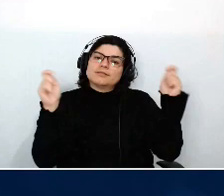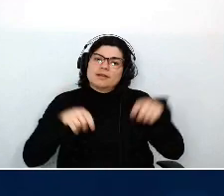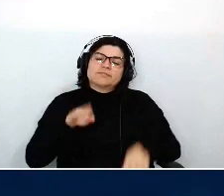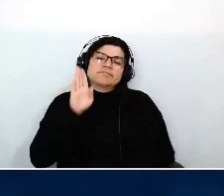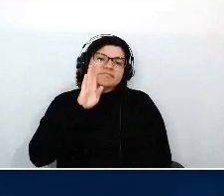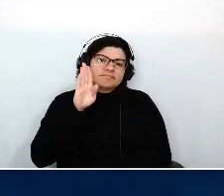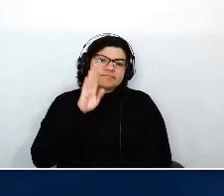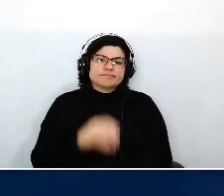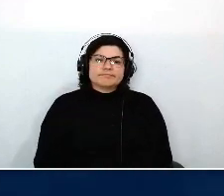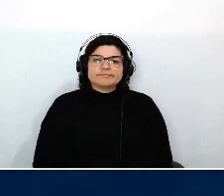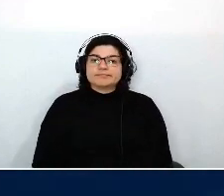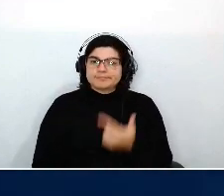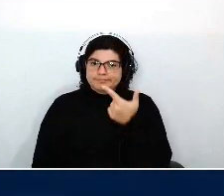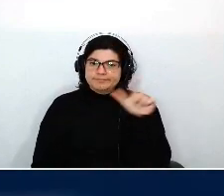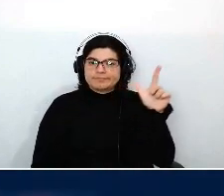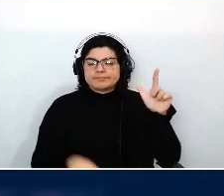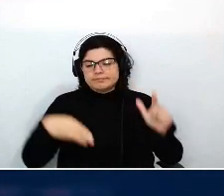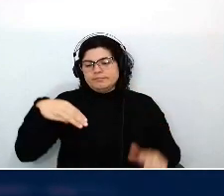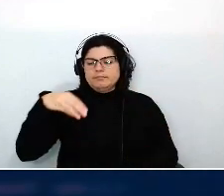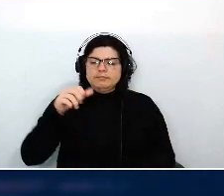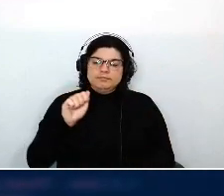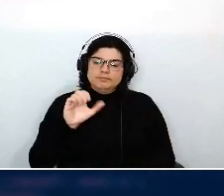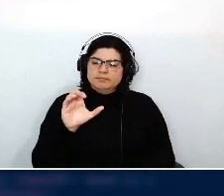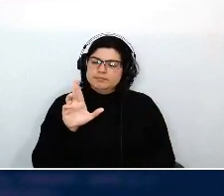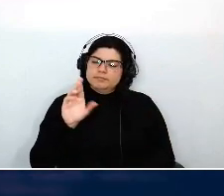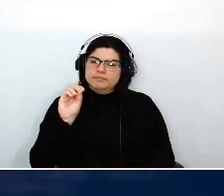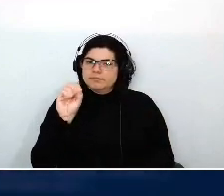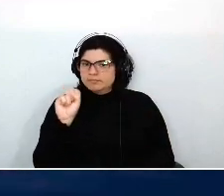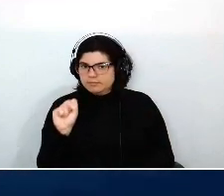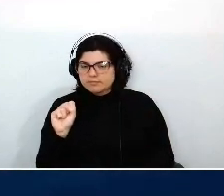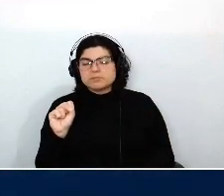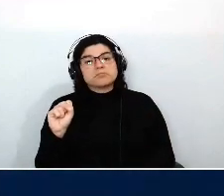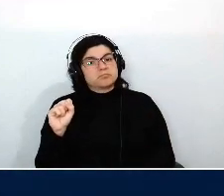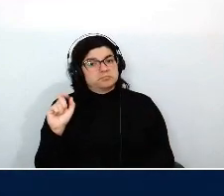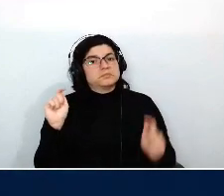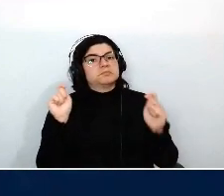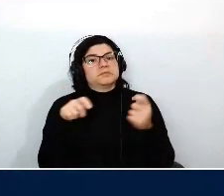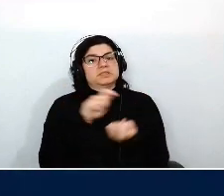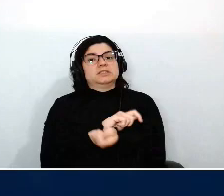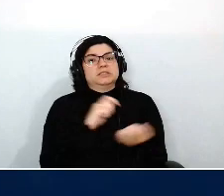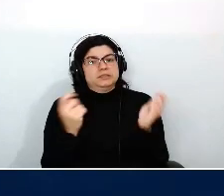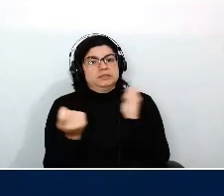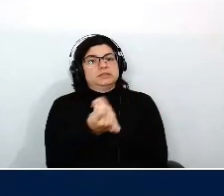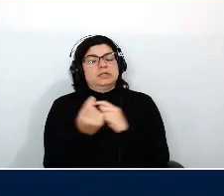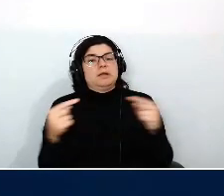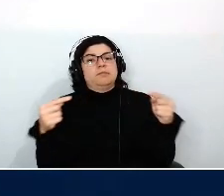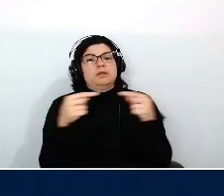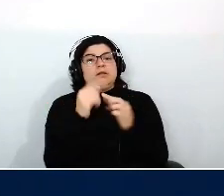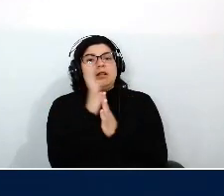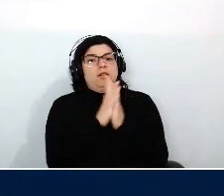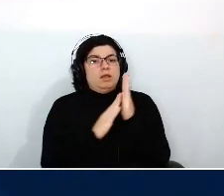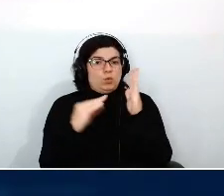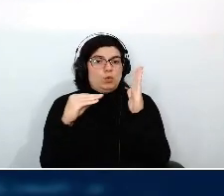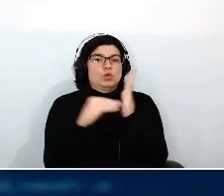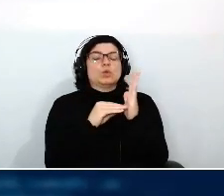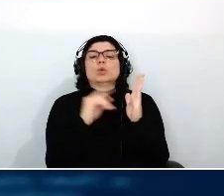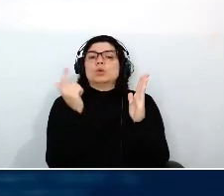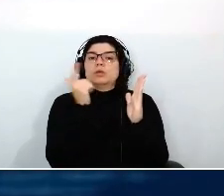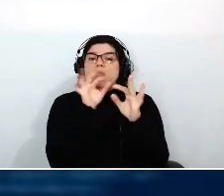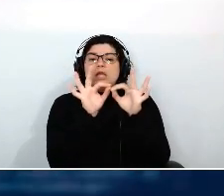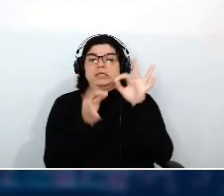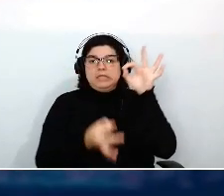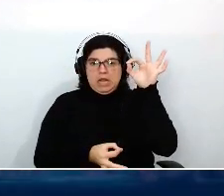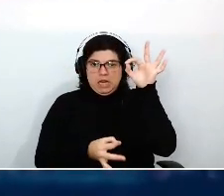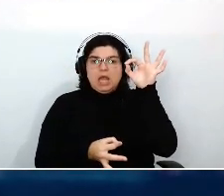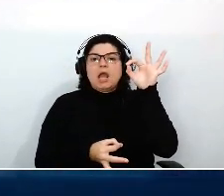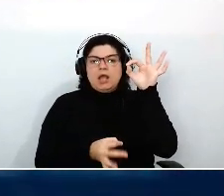Macros, isso é algo que traz muita flexibilidade para a linguagem, você consegue estender a sintaxe da linguagem. É uma